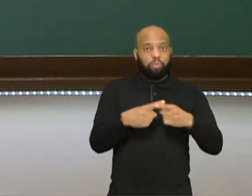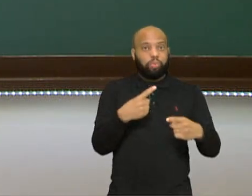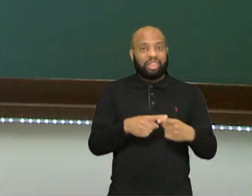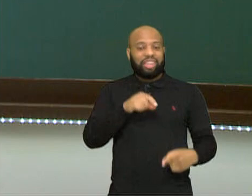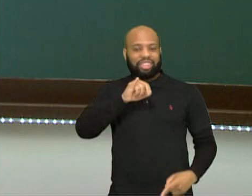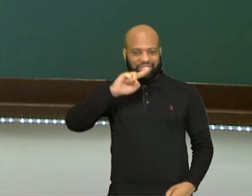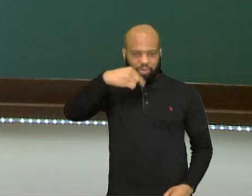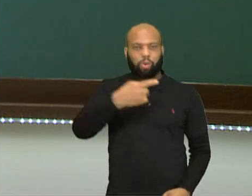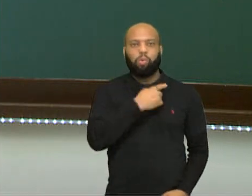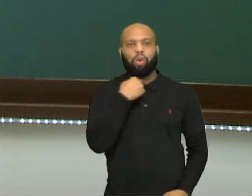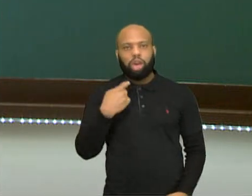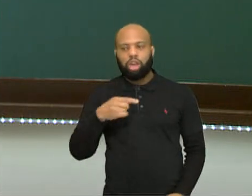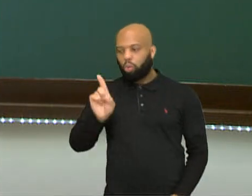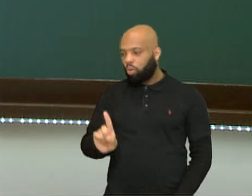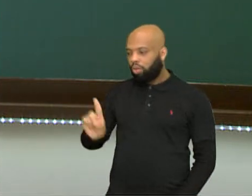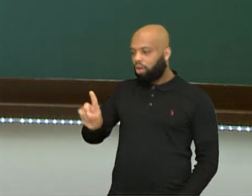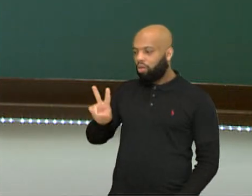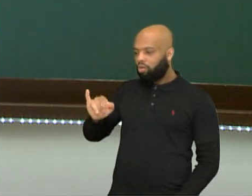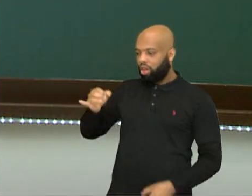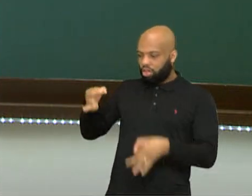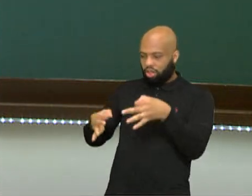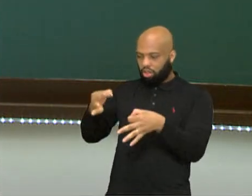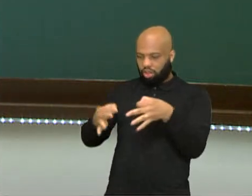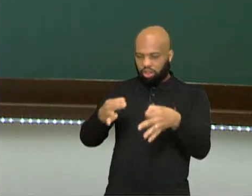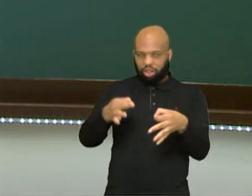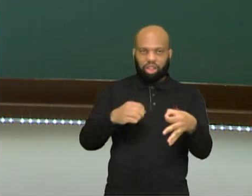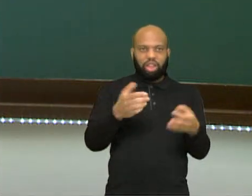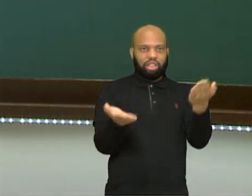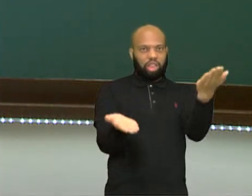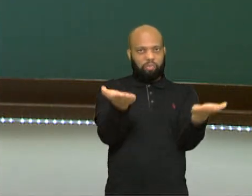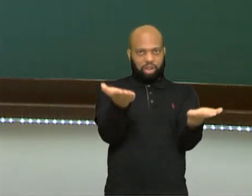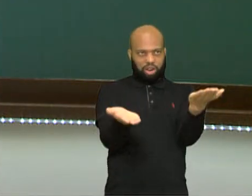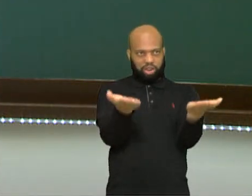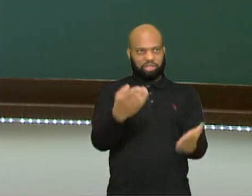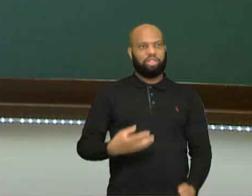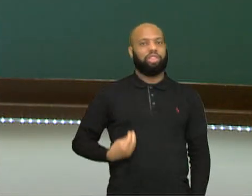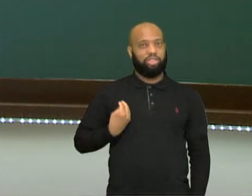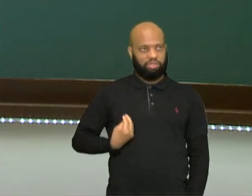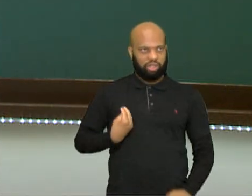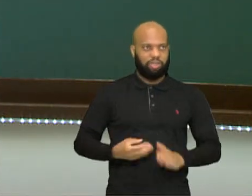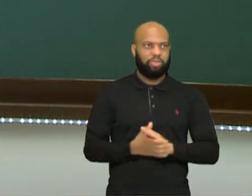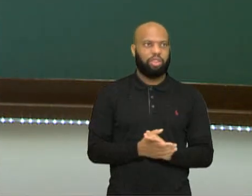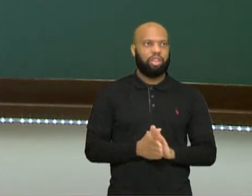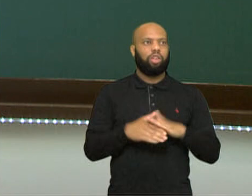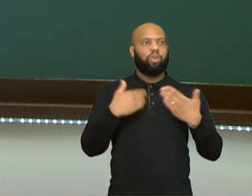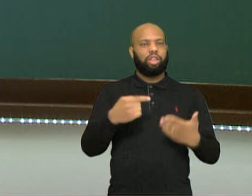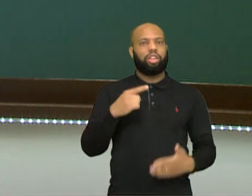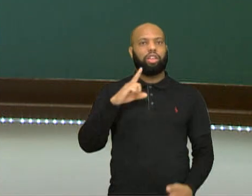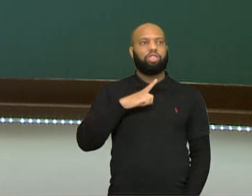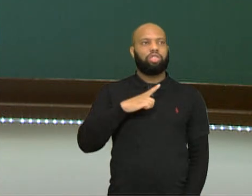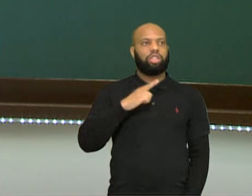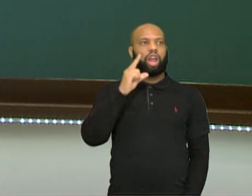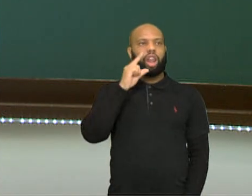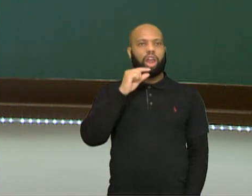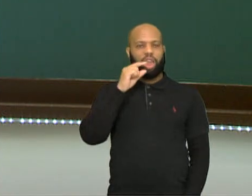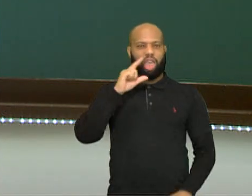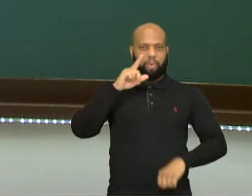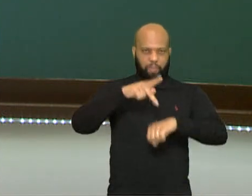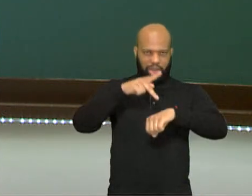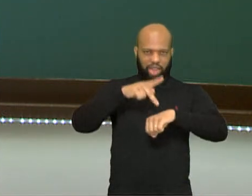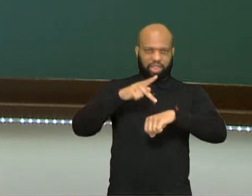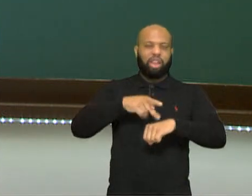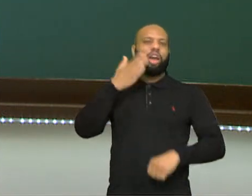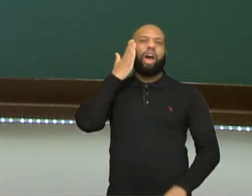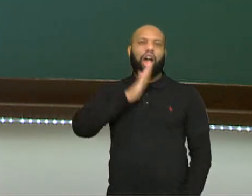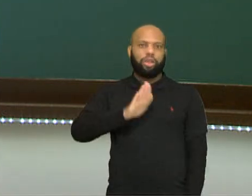pelos deuses, né? Ia ser colocado lá na balança da vida deles. Então, lazuli, né, uma pedra azul